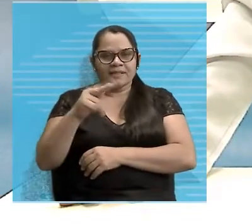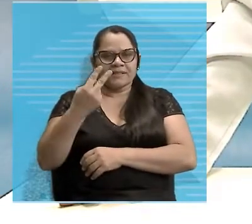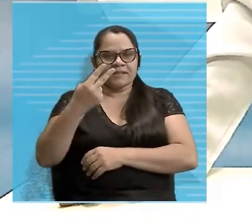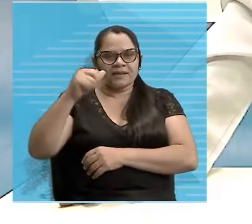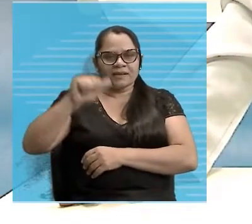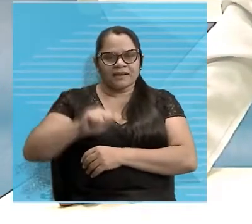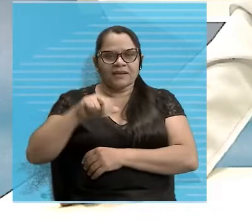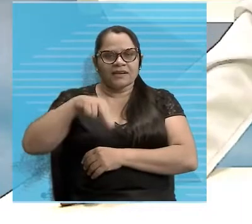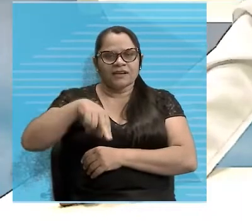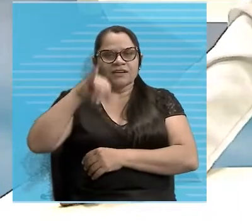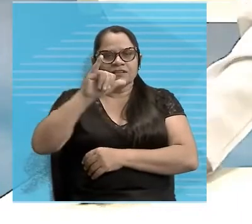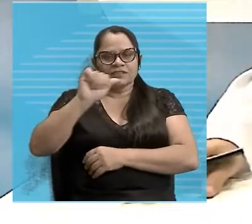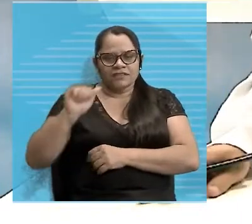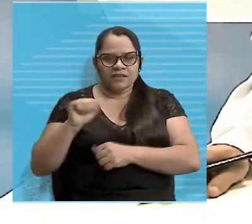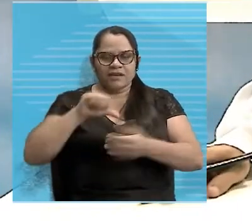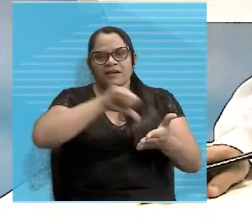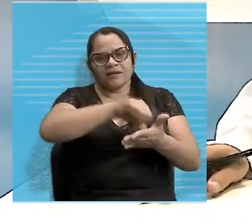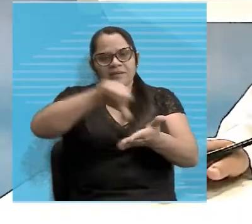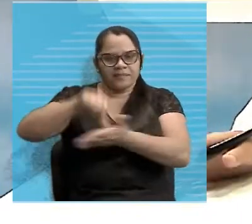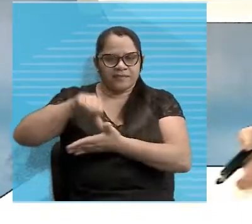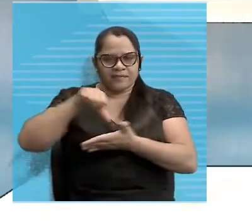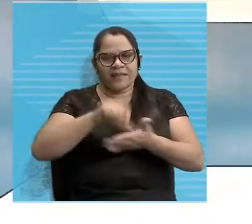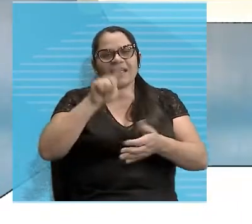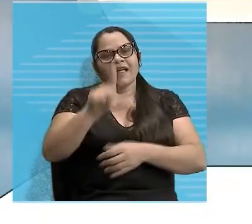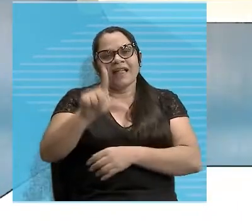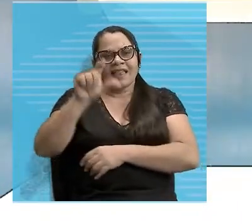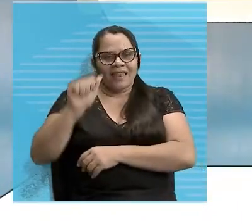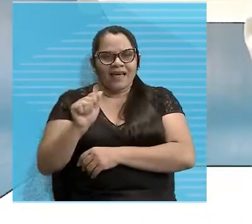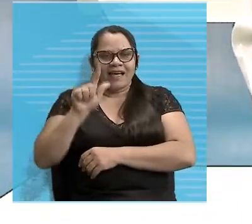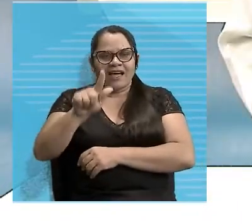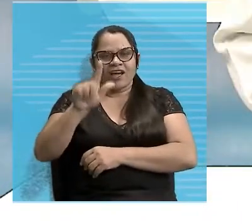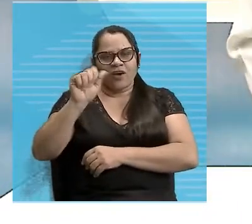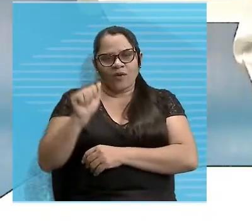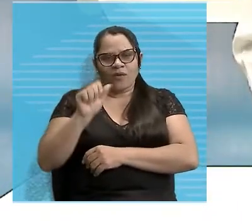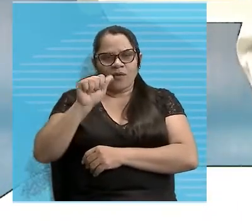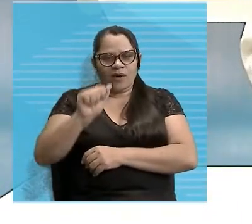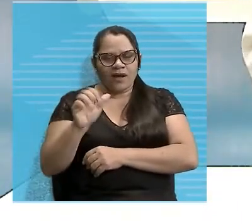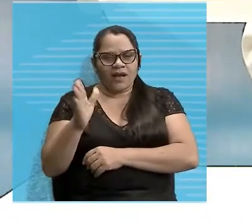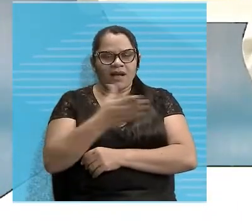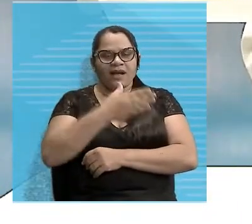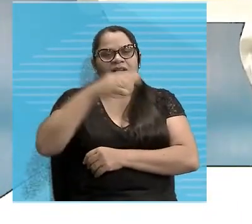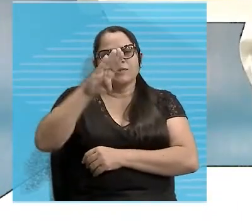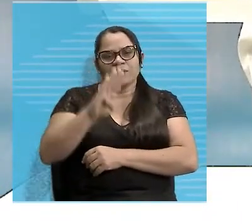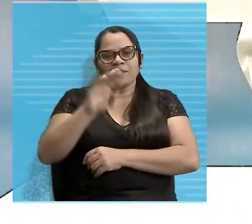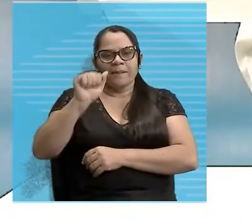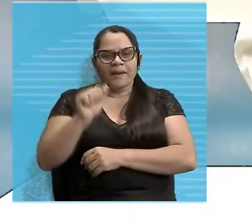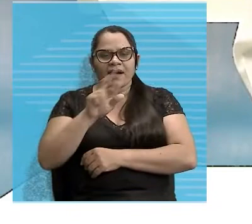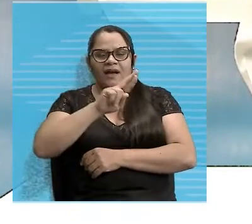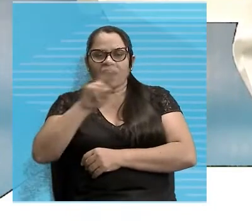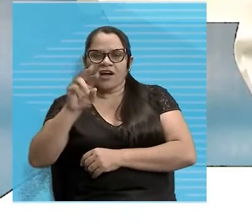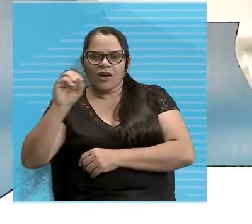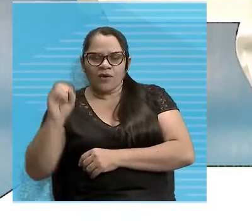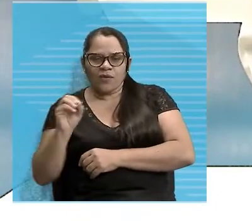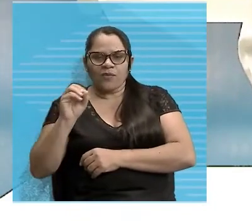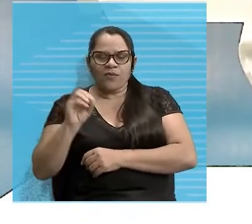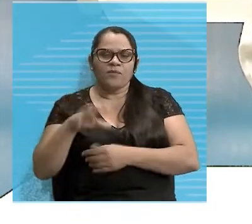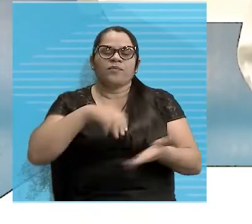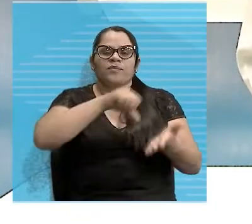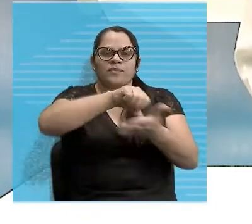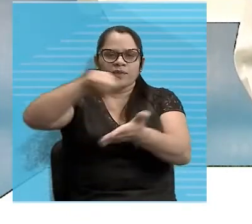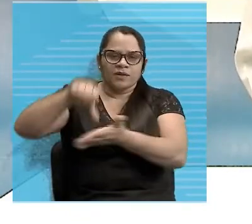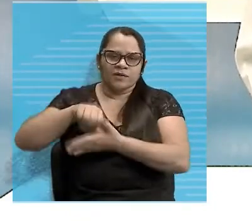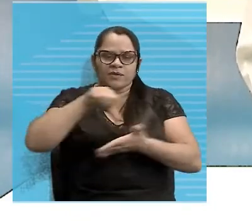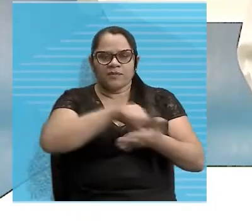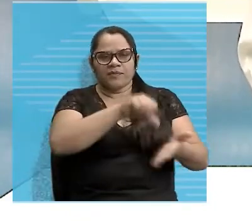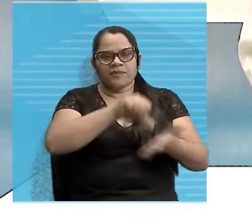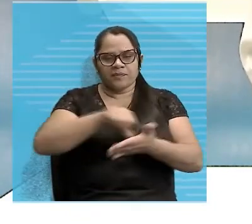Barro Duro, Lagoa do Barro. A nossa querida Lurdinha, Oeiras e São Francisco do Piauí. Marcos